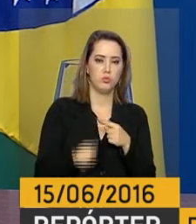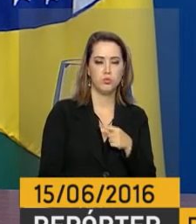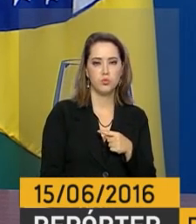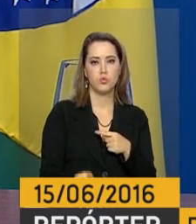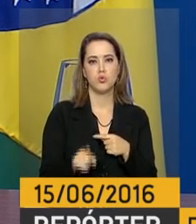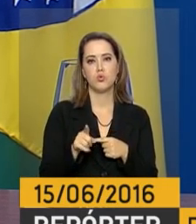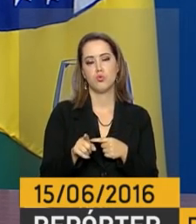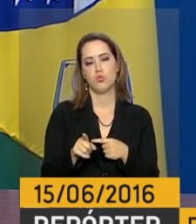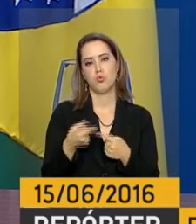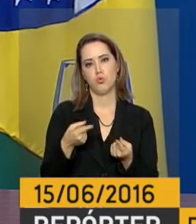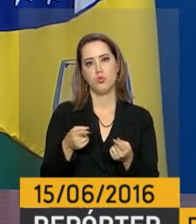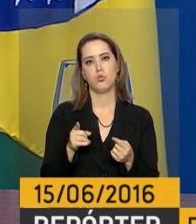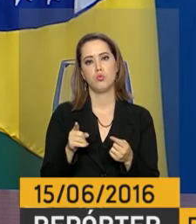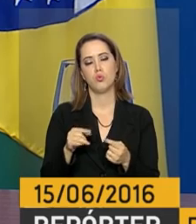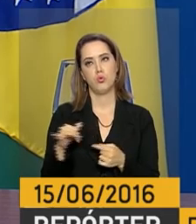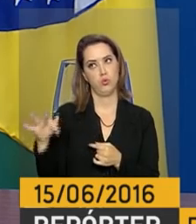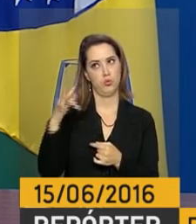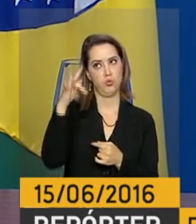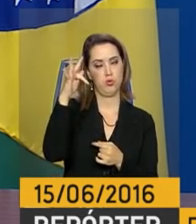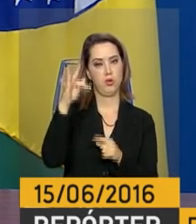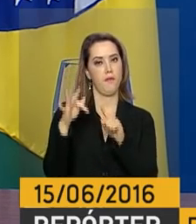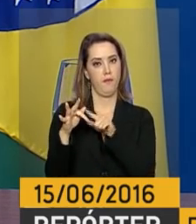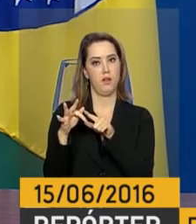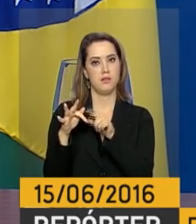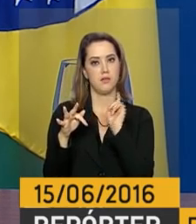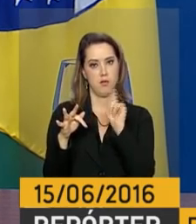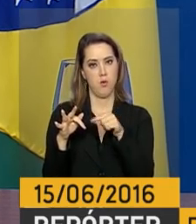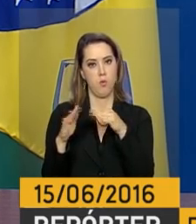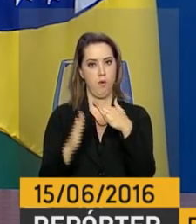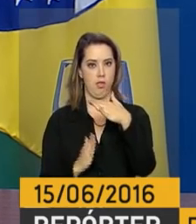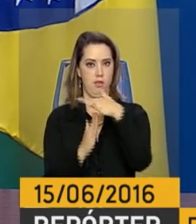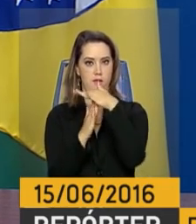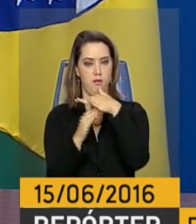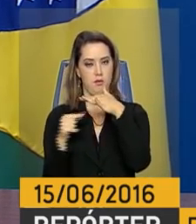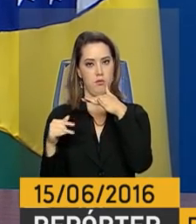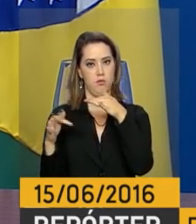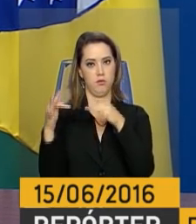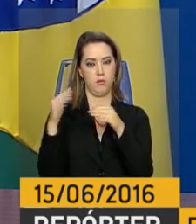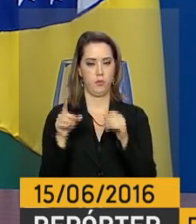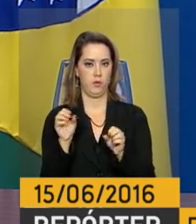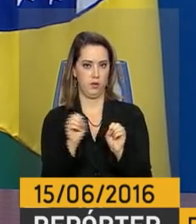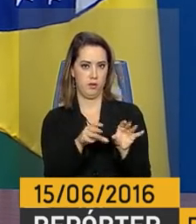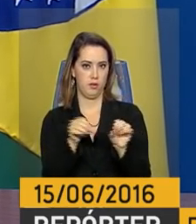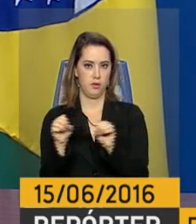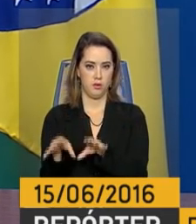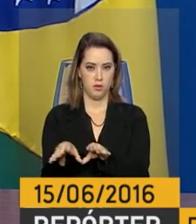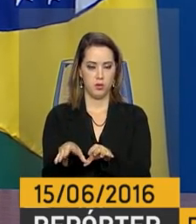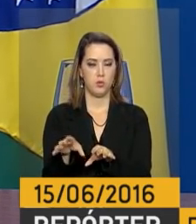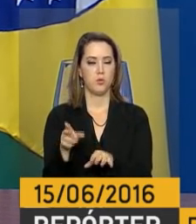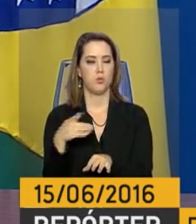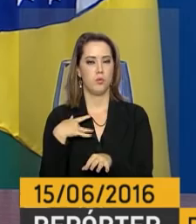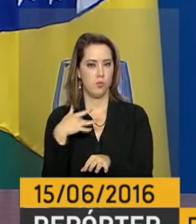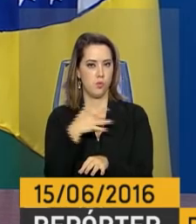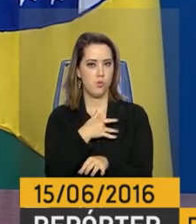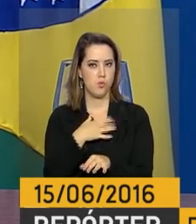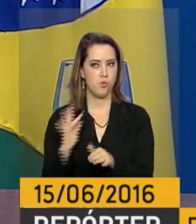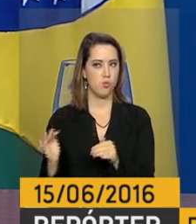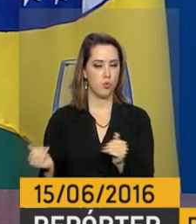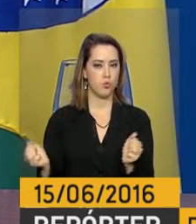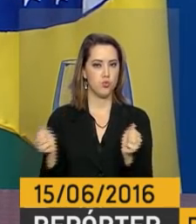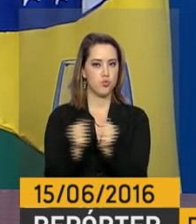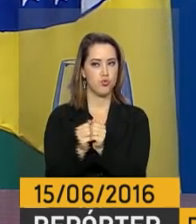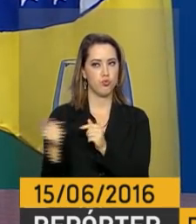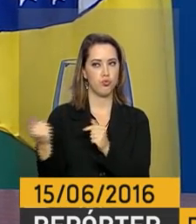inflação eh é o grande índice que deve corrigir não só o teto, mas também os